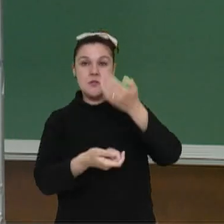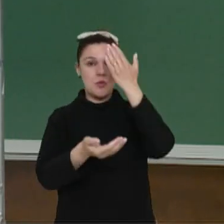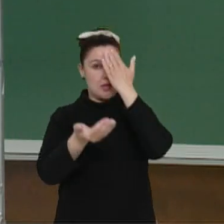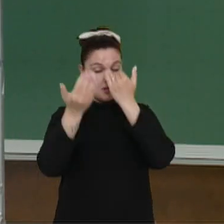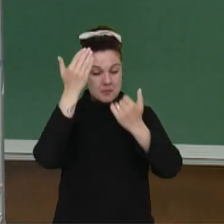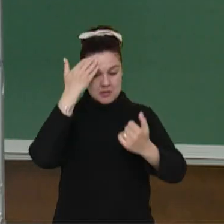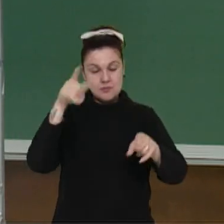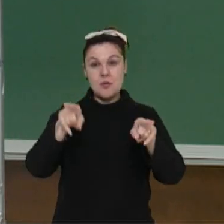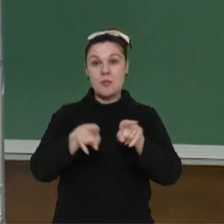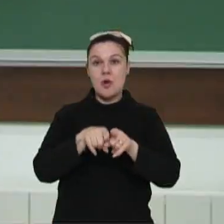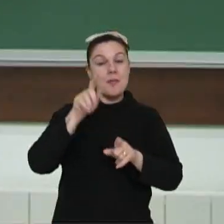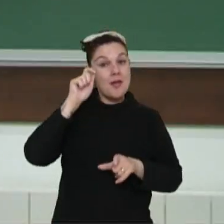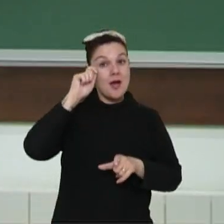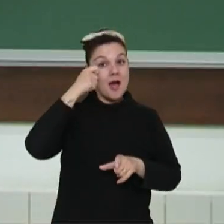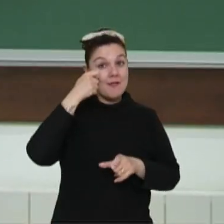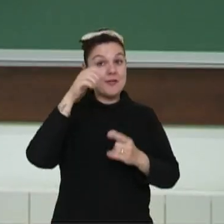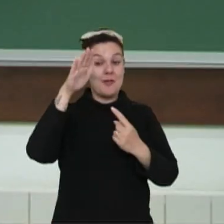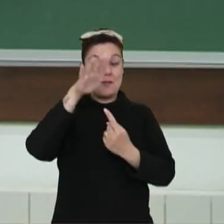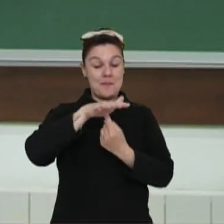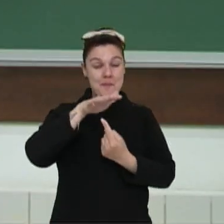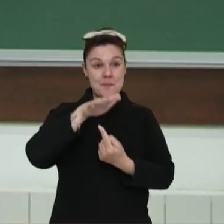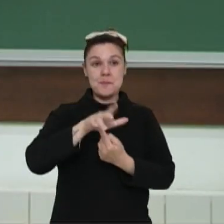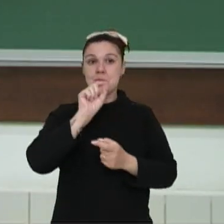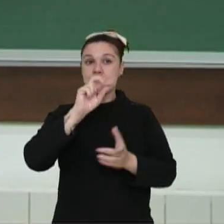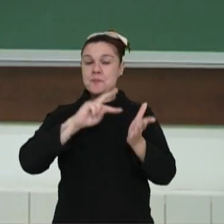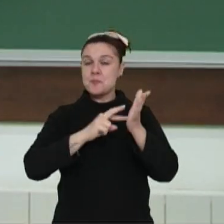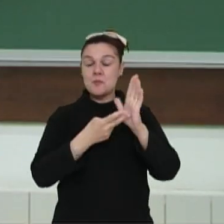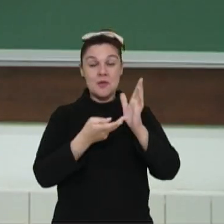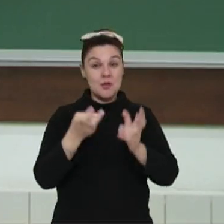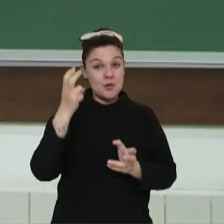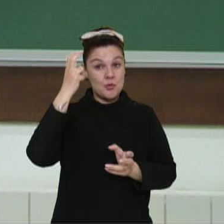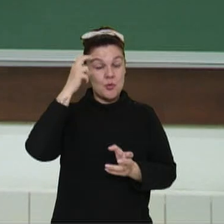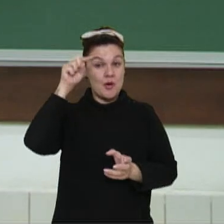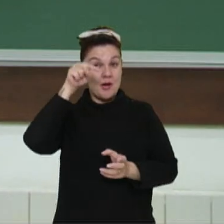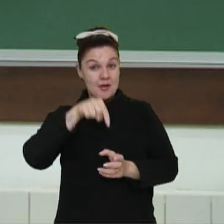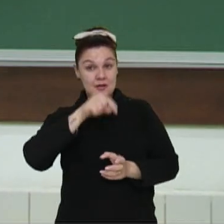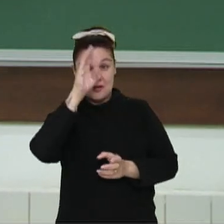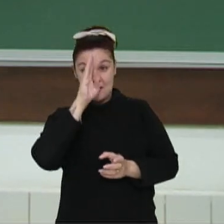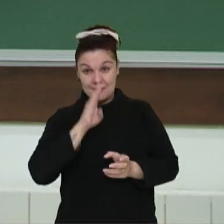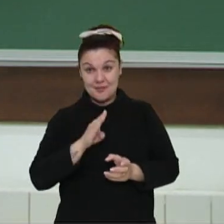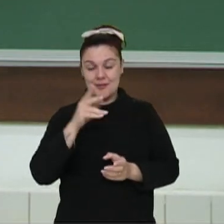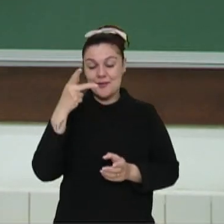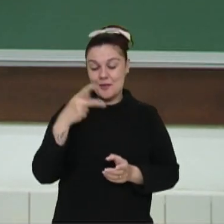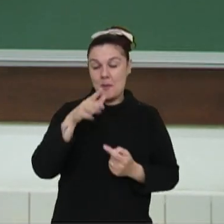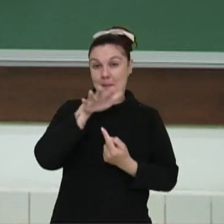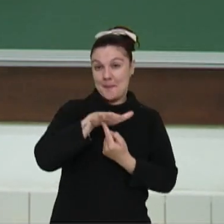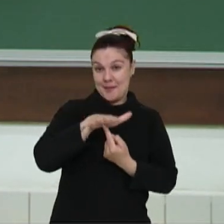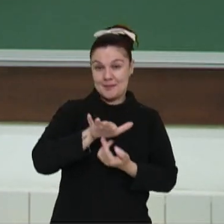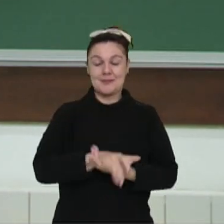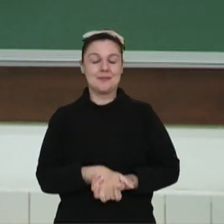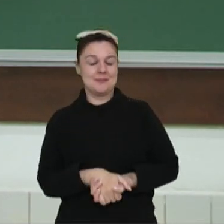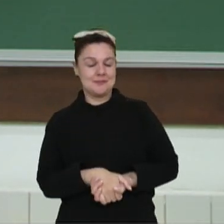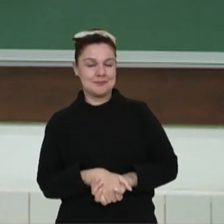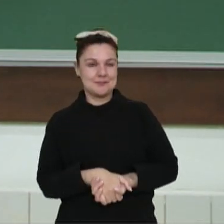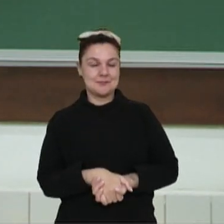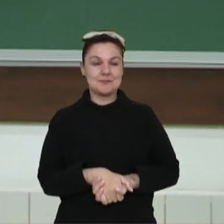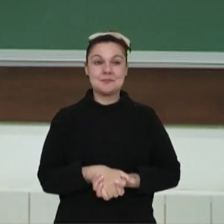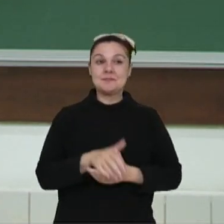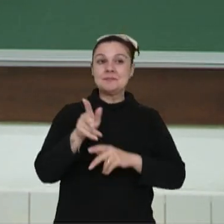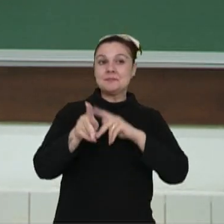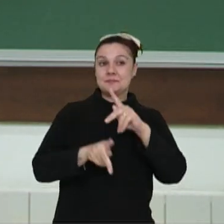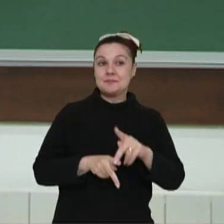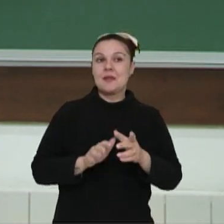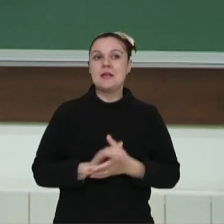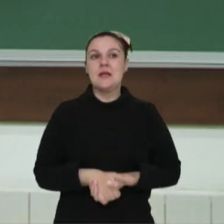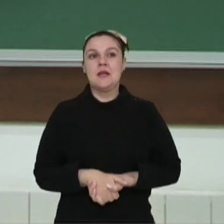saberes afro-paranaenses. Então, o que de cultura a gente tem, né, no nosso estado desses povos.